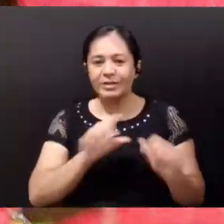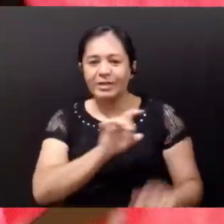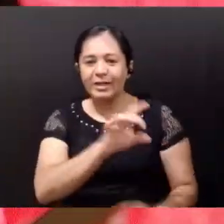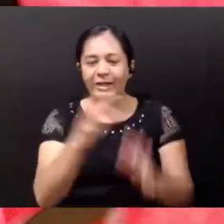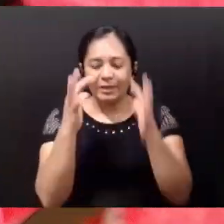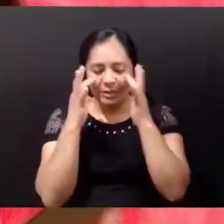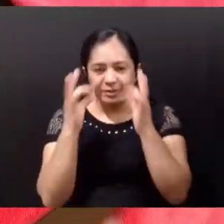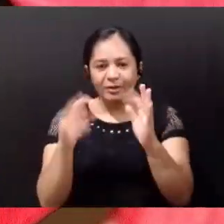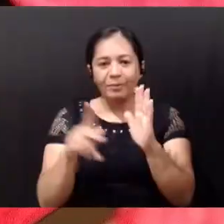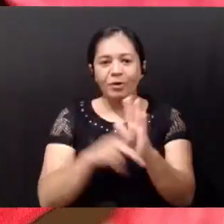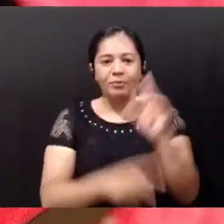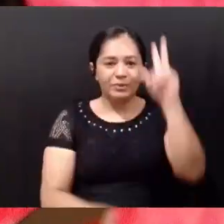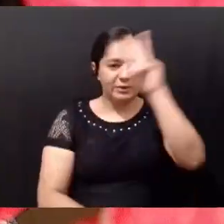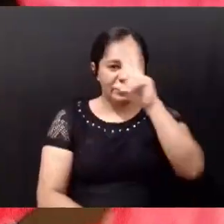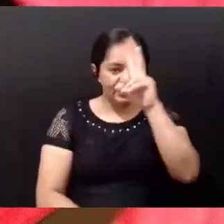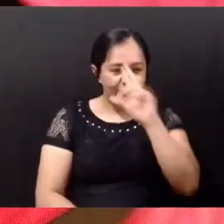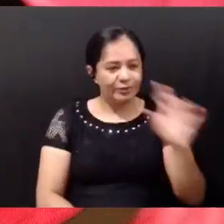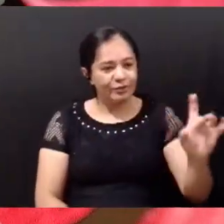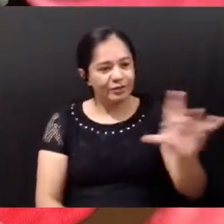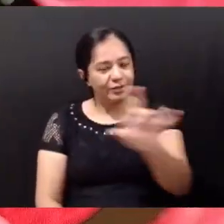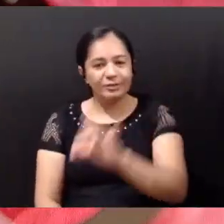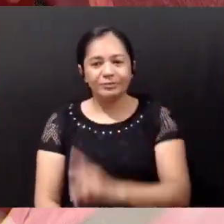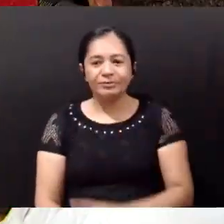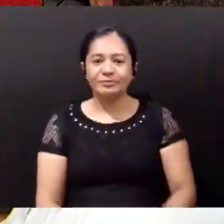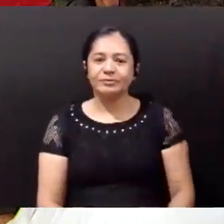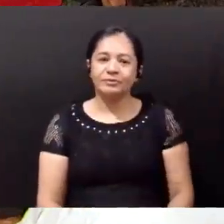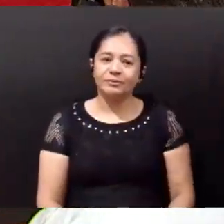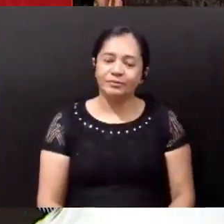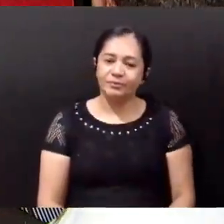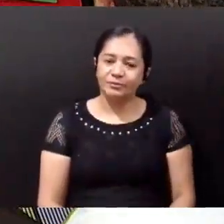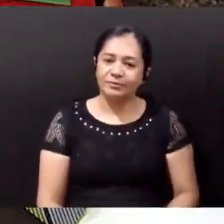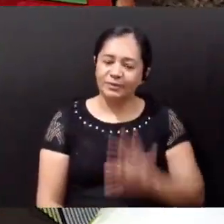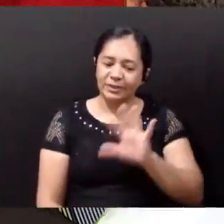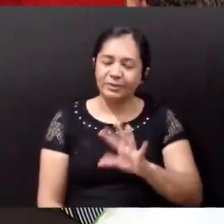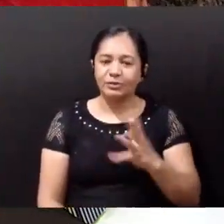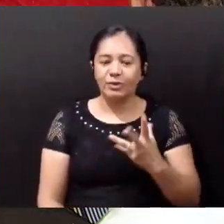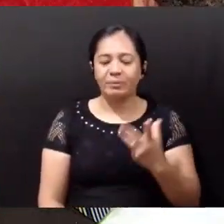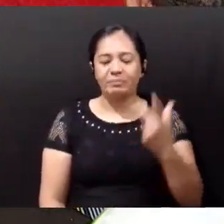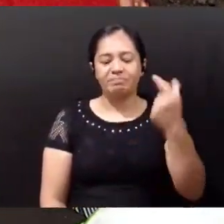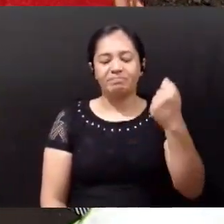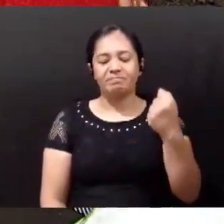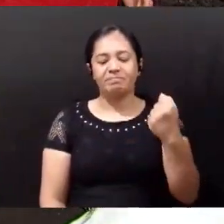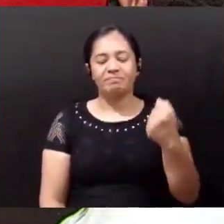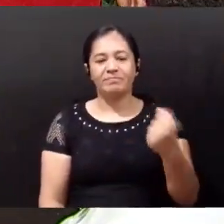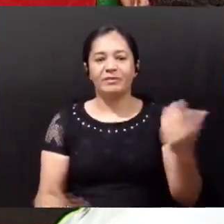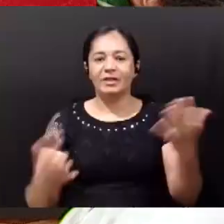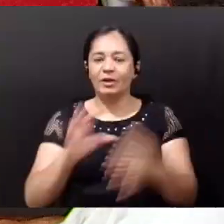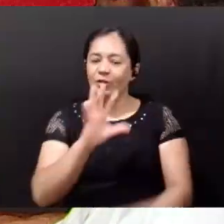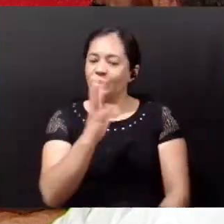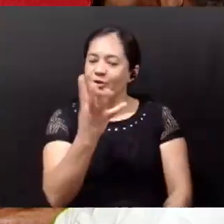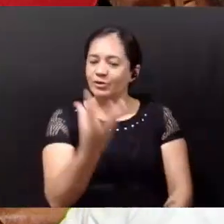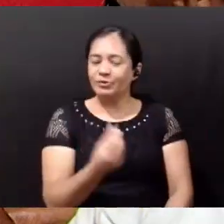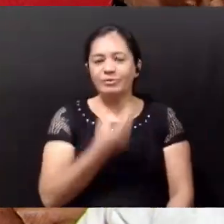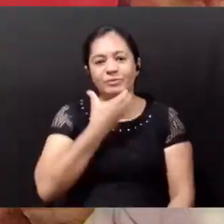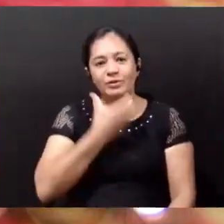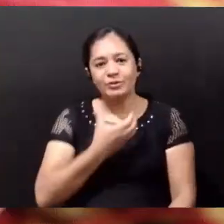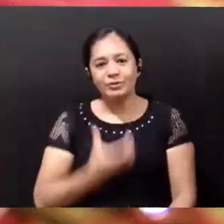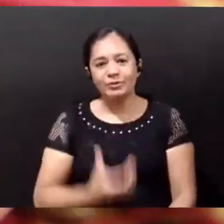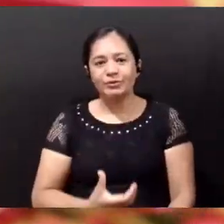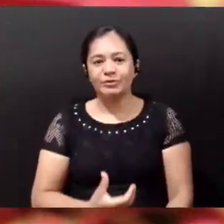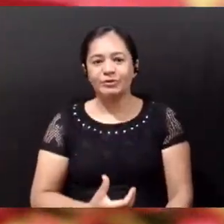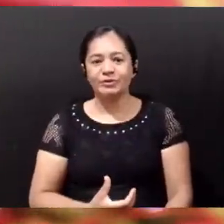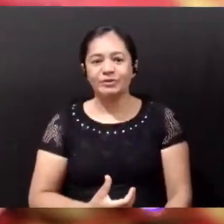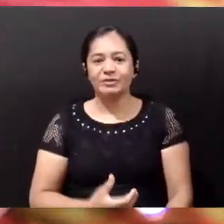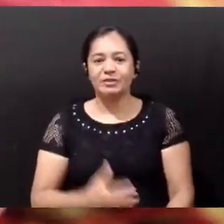um deles. Então é maravilhoso e nesse espírito de Natal, né? Que Jesus veio